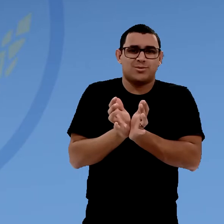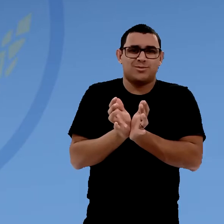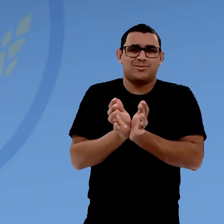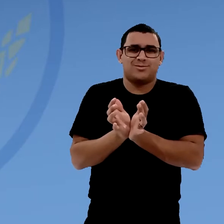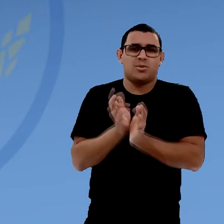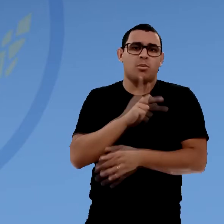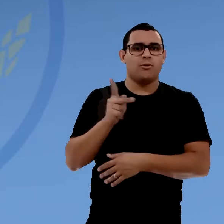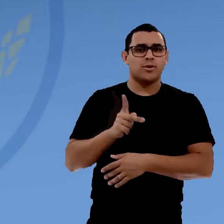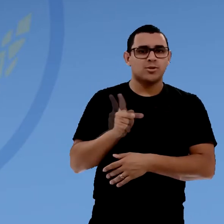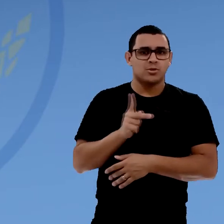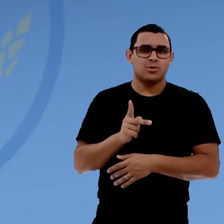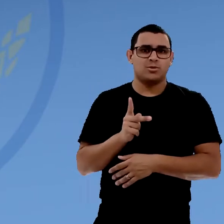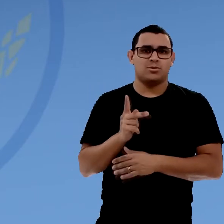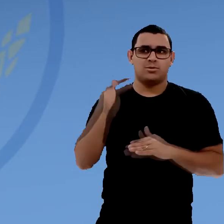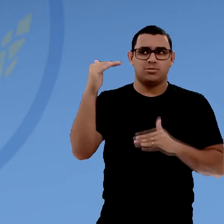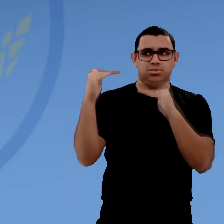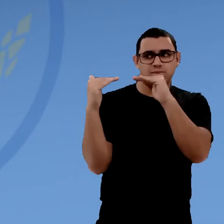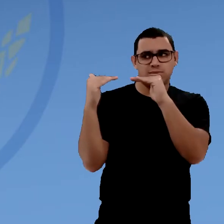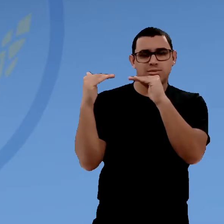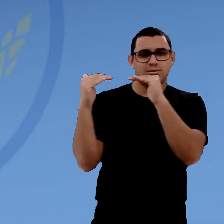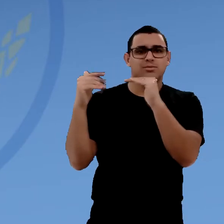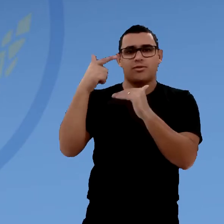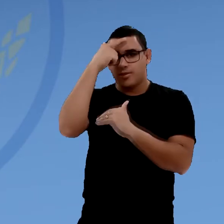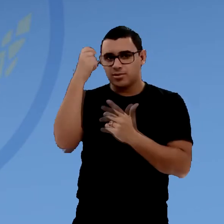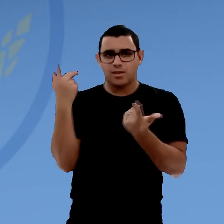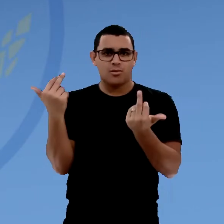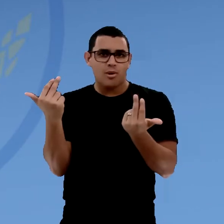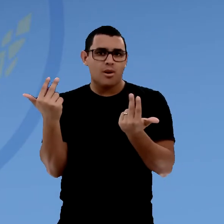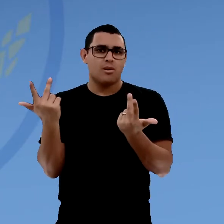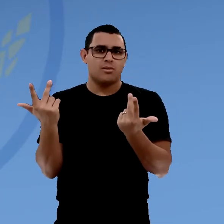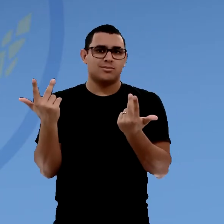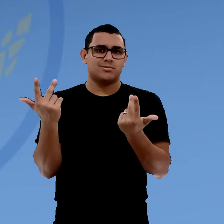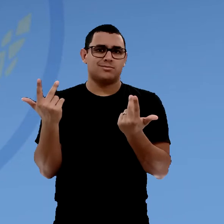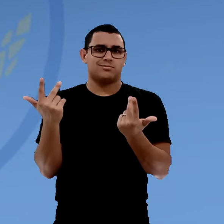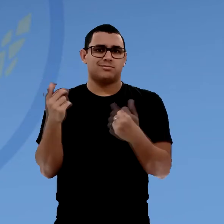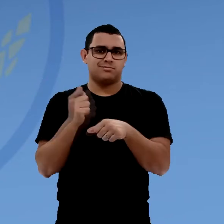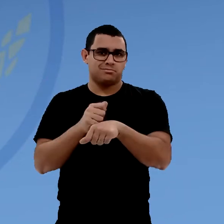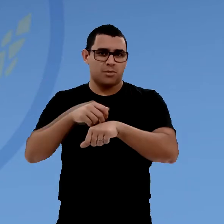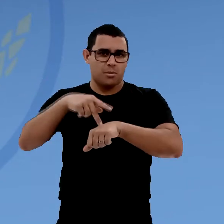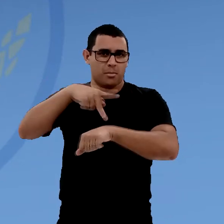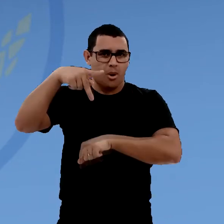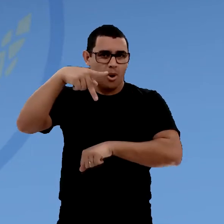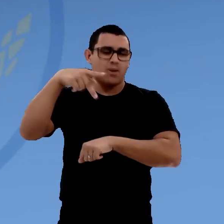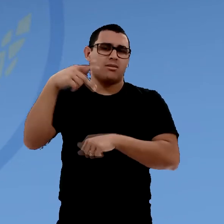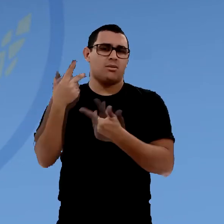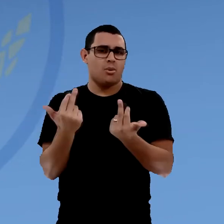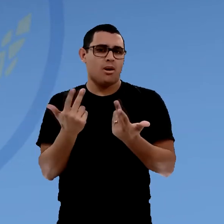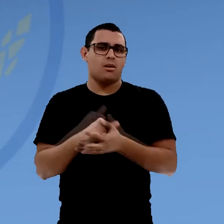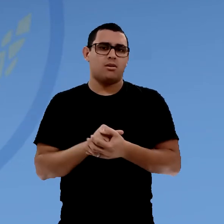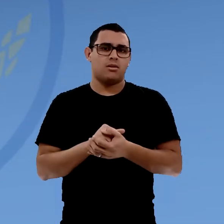categoria, dentro do seu nível intelectual, dentro da seu